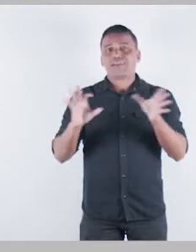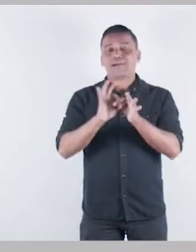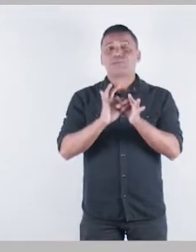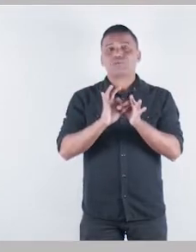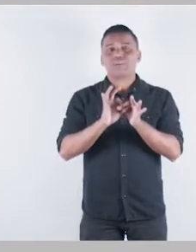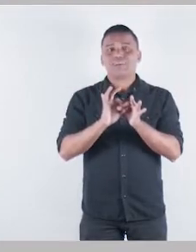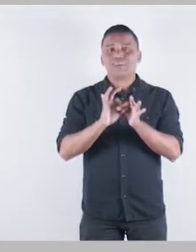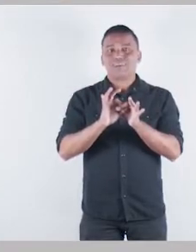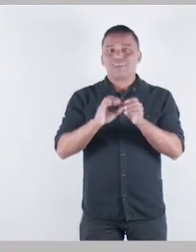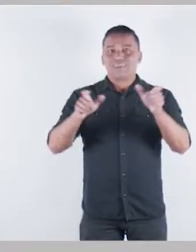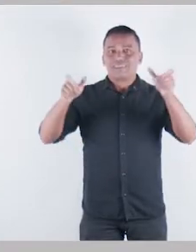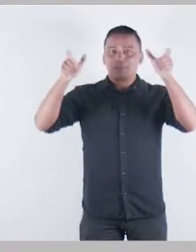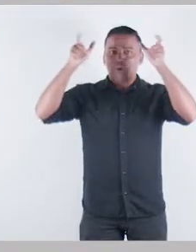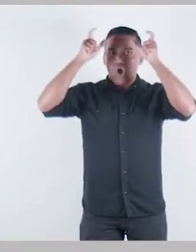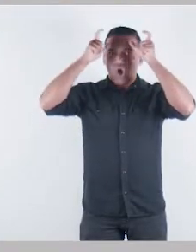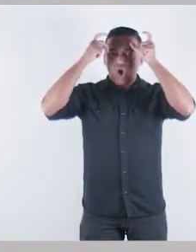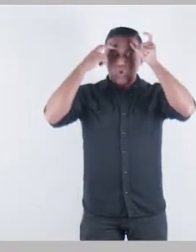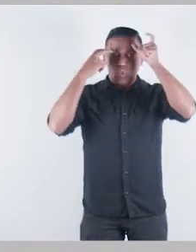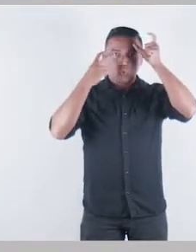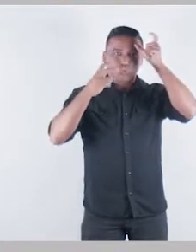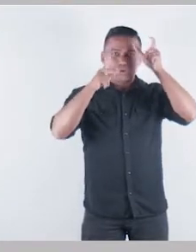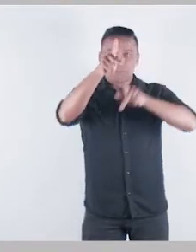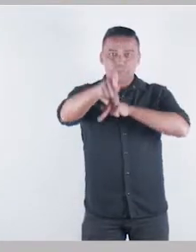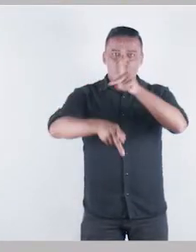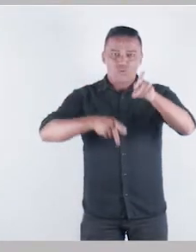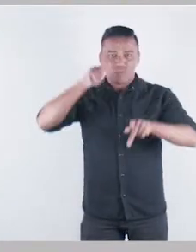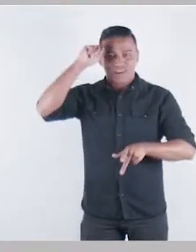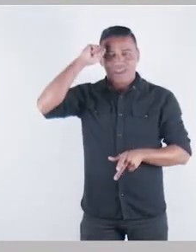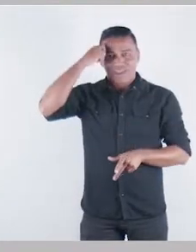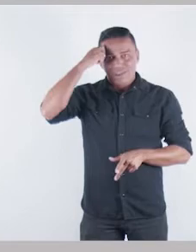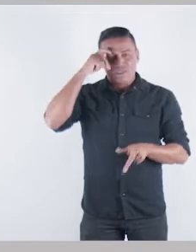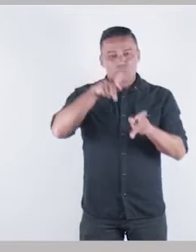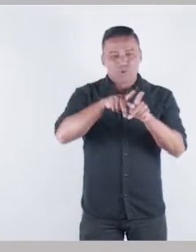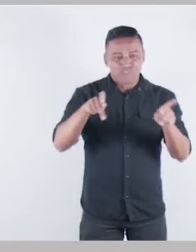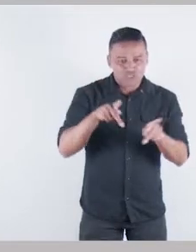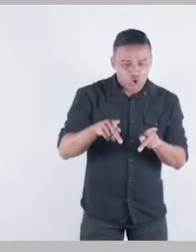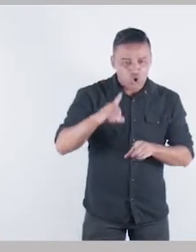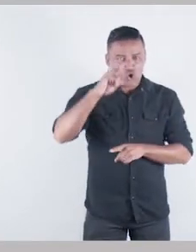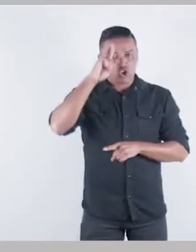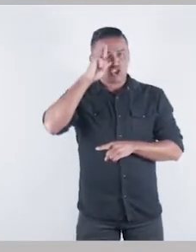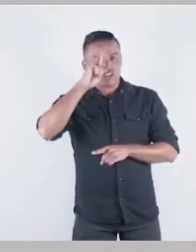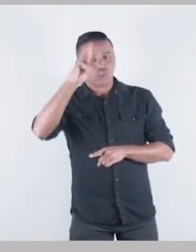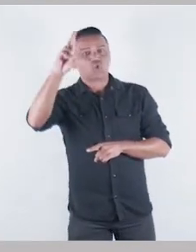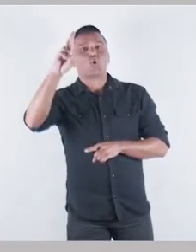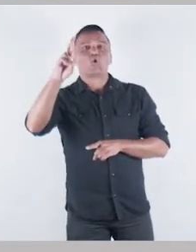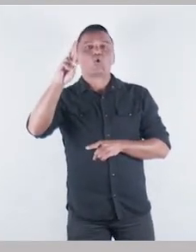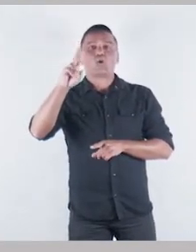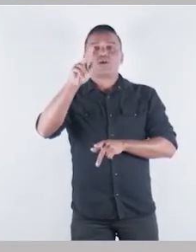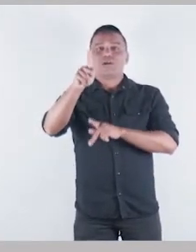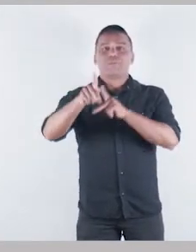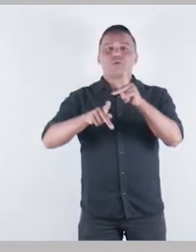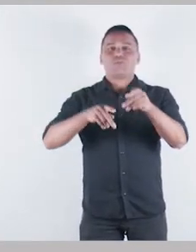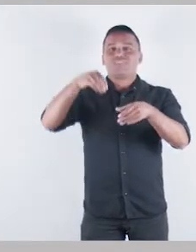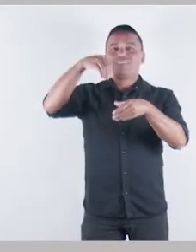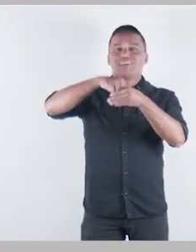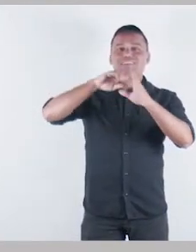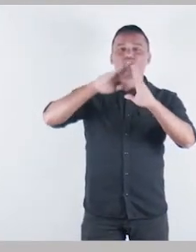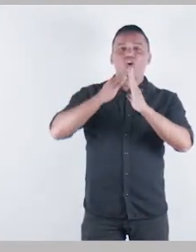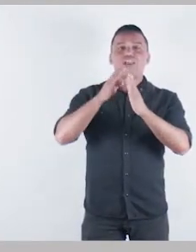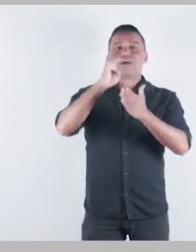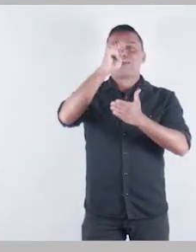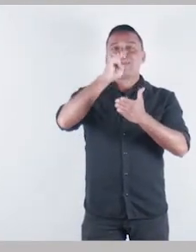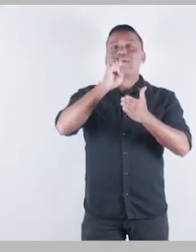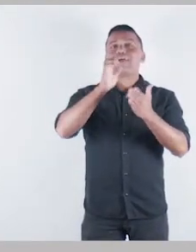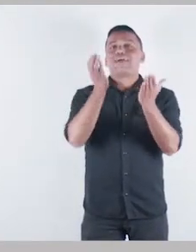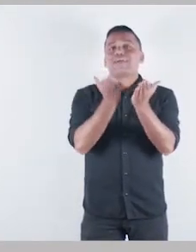demonização da cultura negra por parte de professores, diretores evangélicos. E isso é um fato, a gente tem constatado aqui por